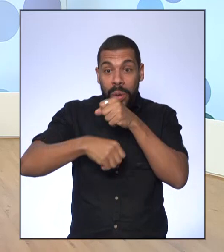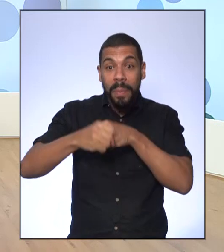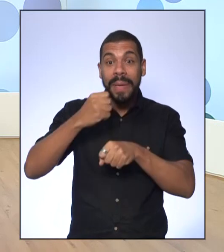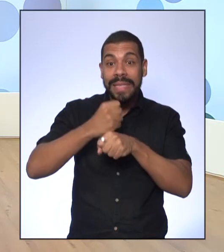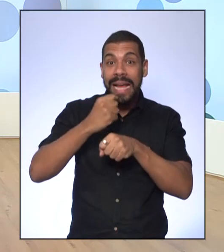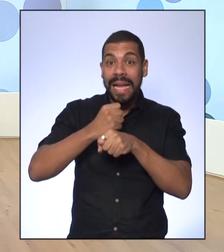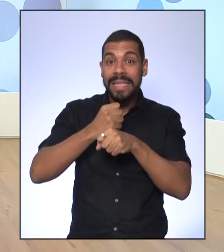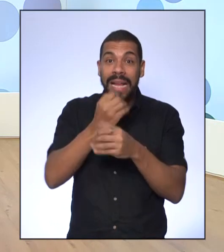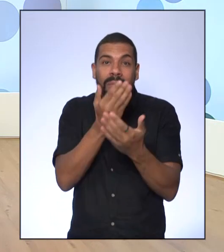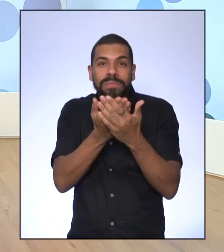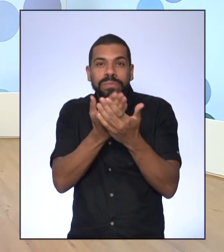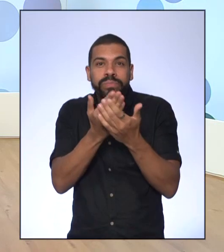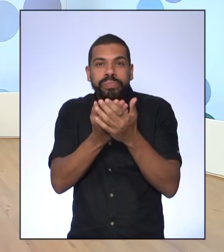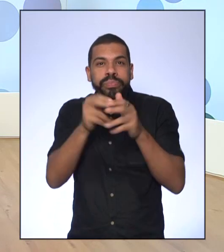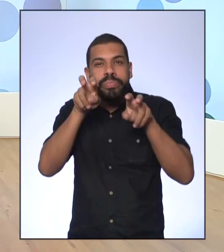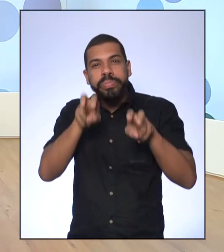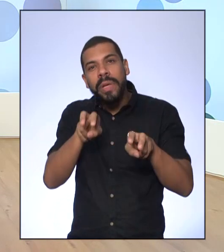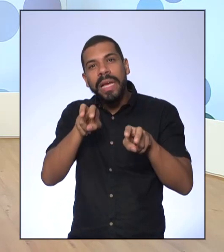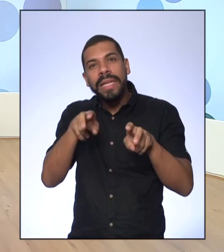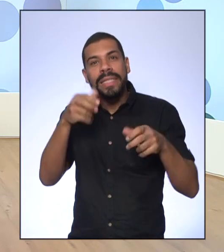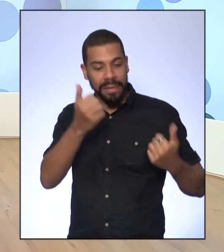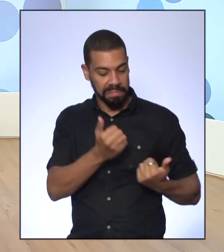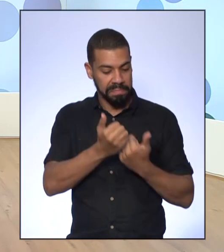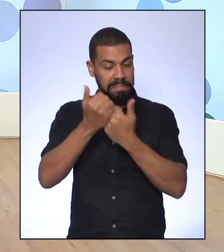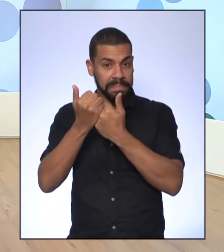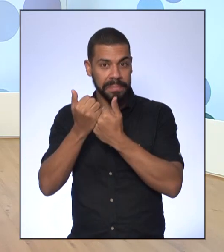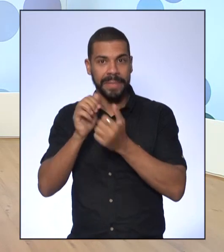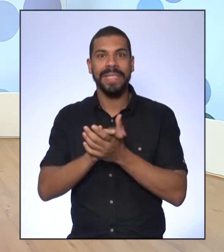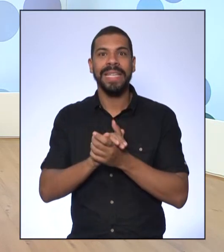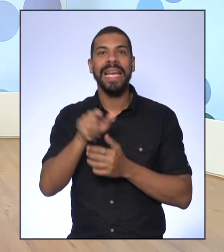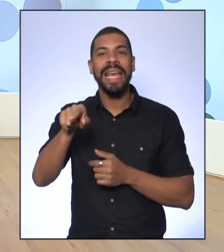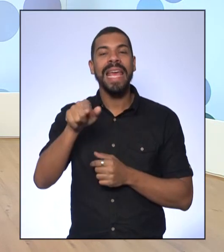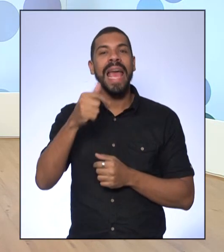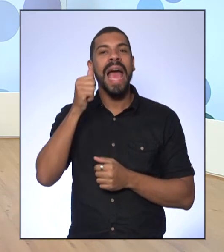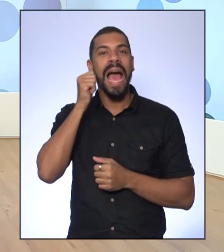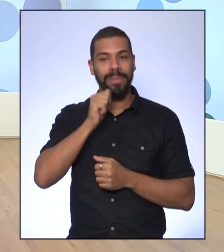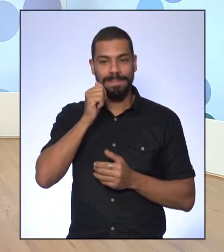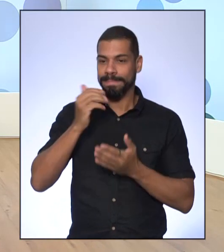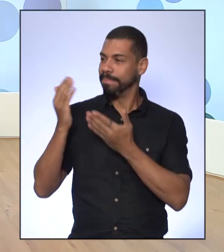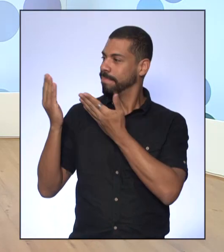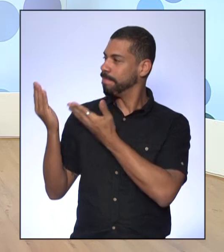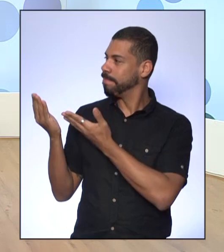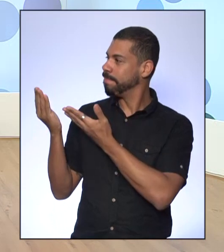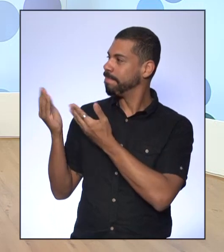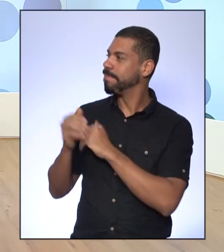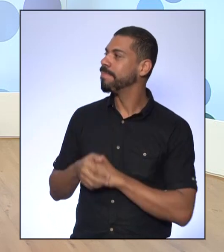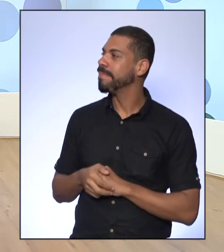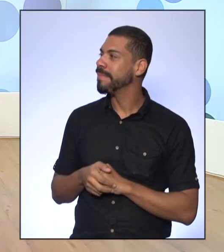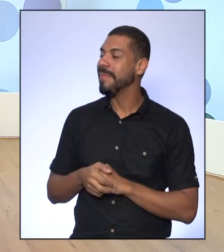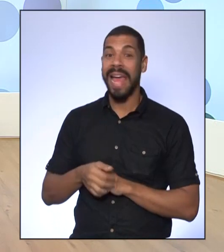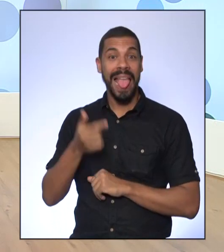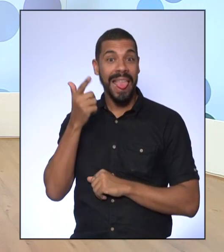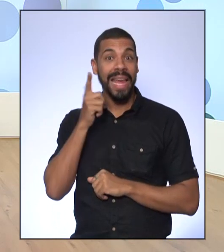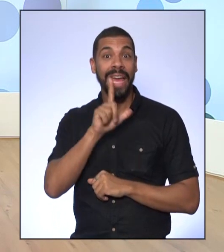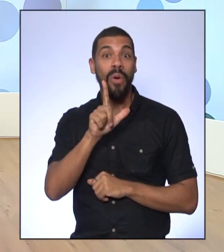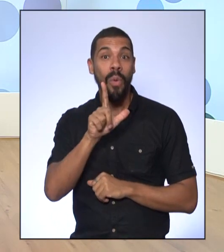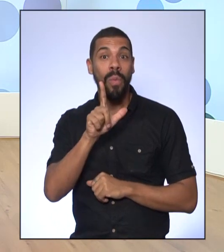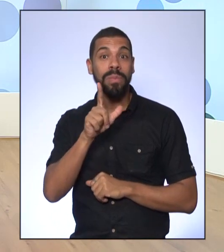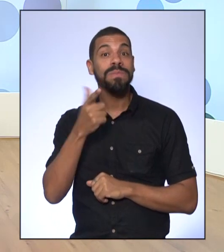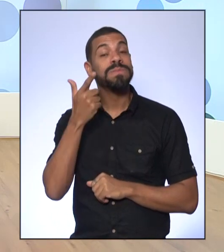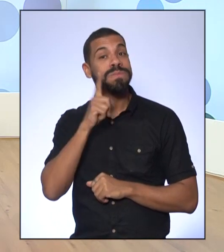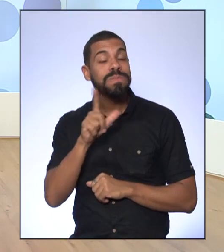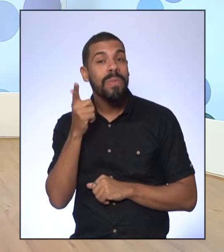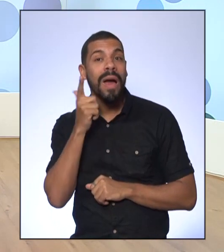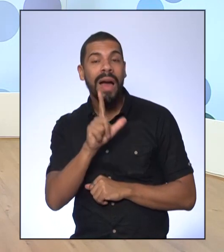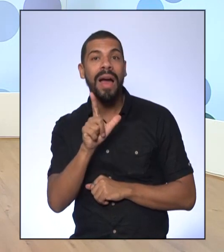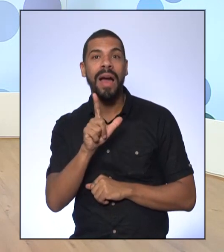E ela participou dessa campanha e ela foi ganhadora, ganhou a campanha, né? A gente pode dizer assim que o objetivo,